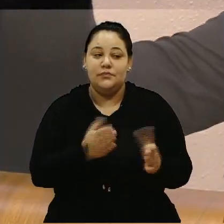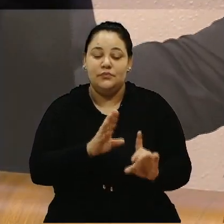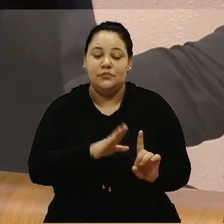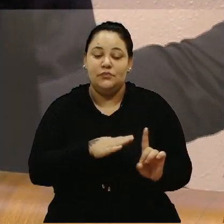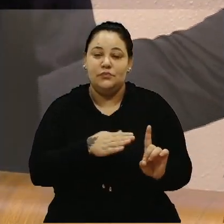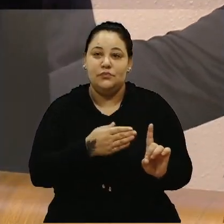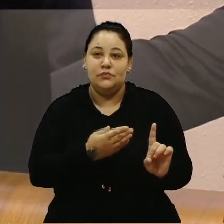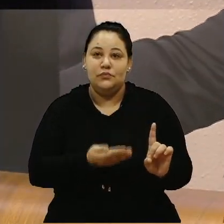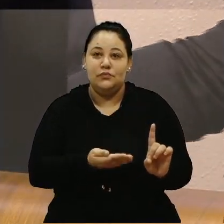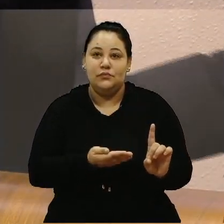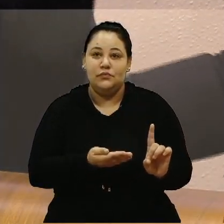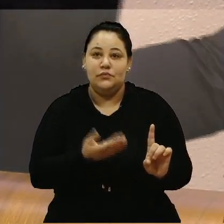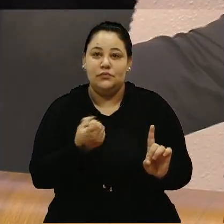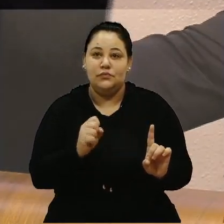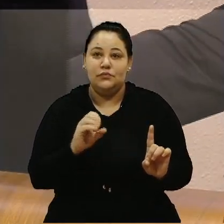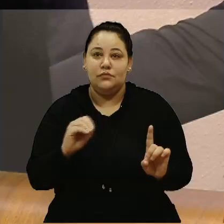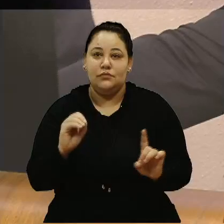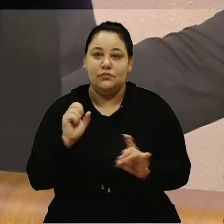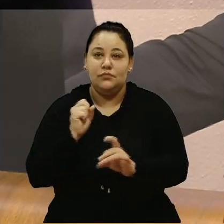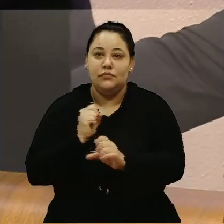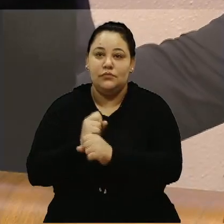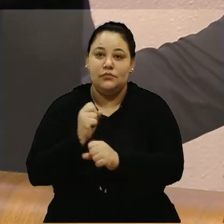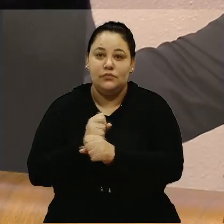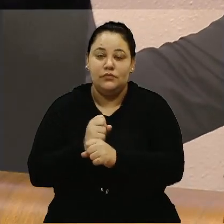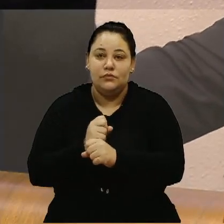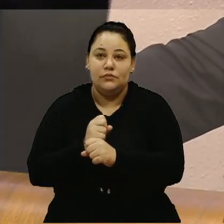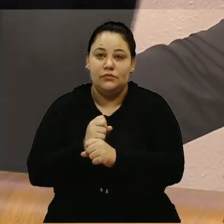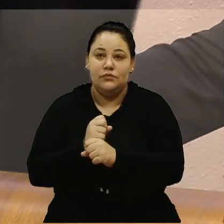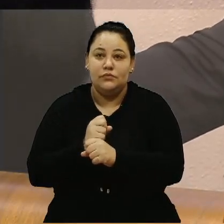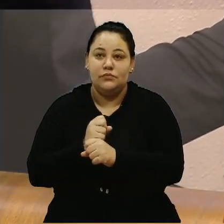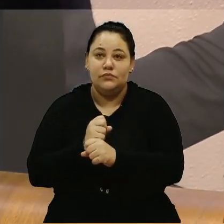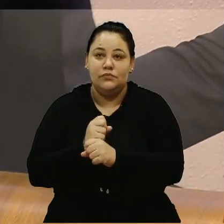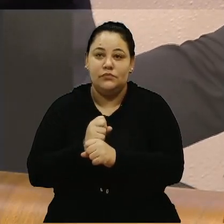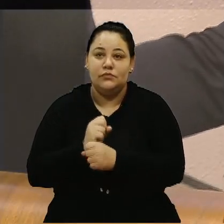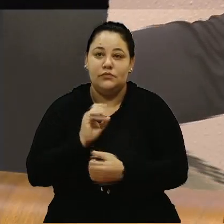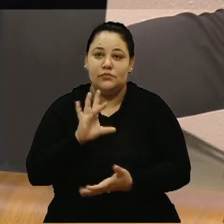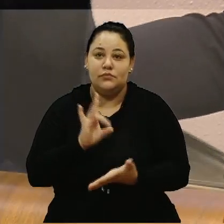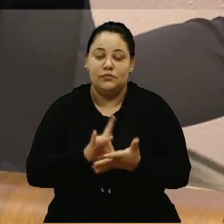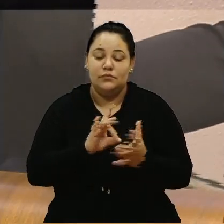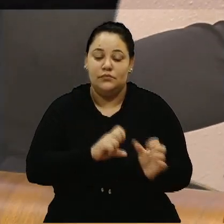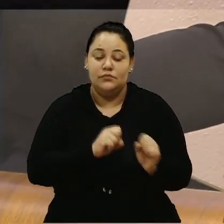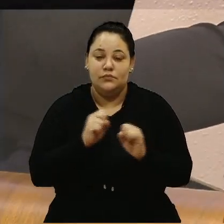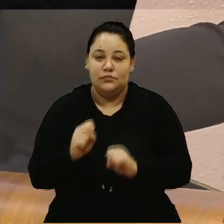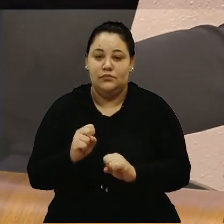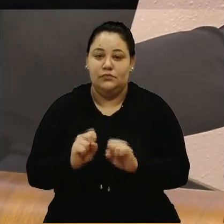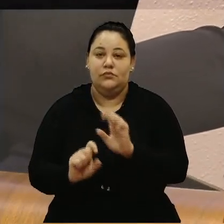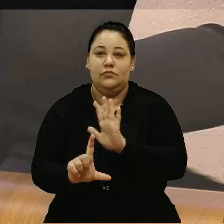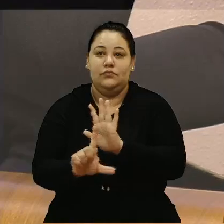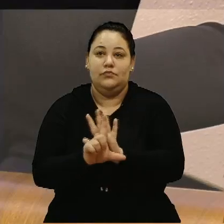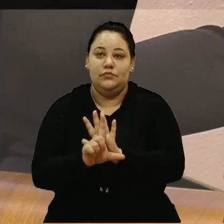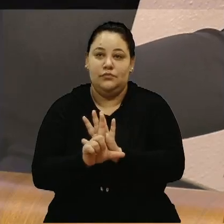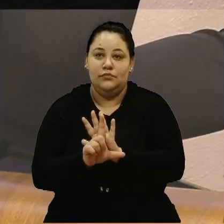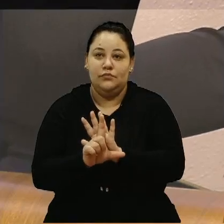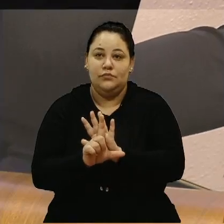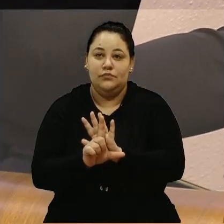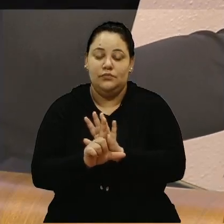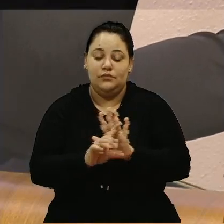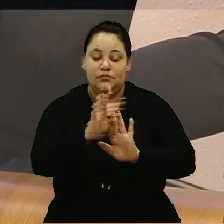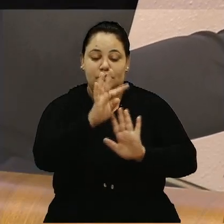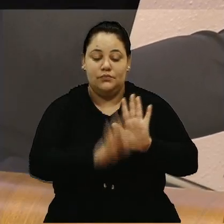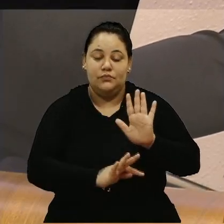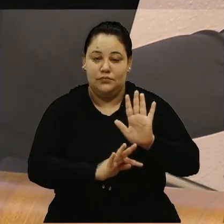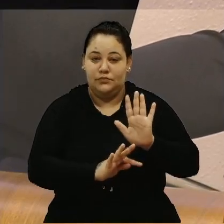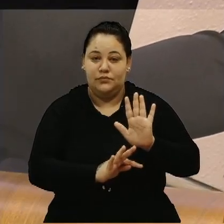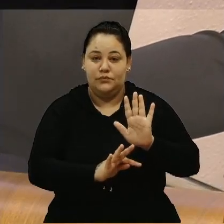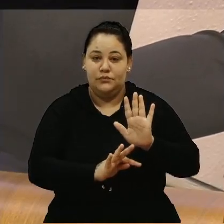alusiva aos 80 anos da empresa Autotrave, outorgada por esse Poder Legislativo, com o seguinte teor. A